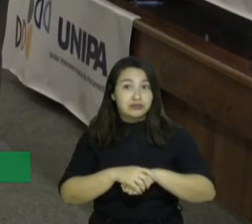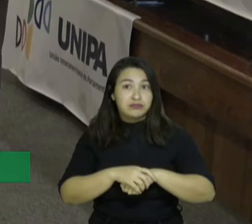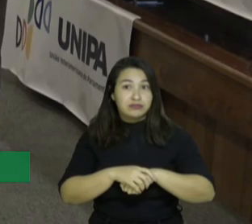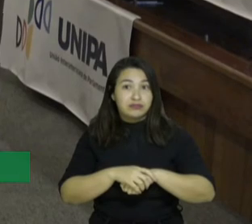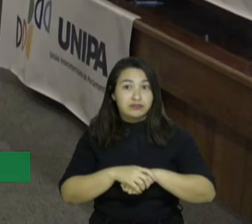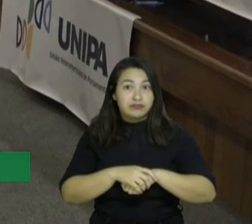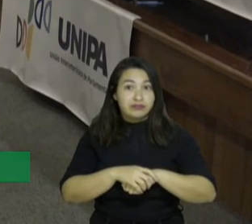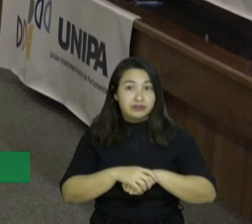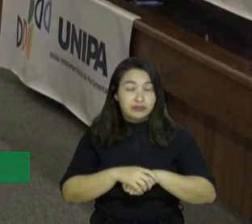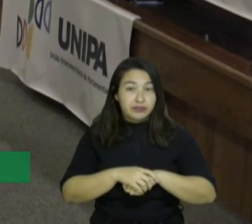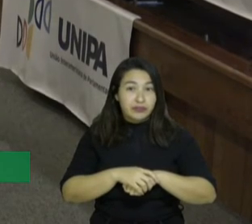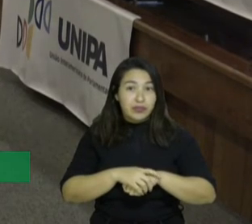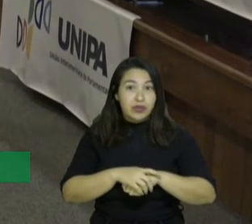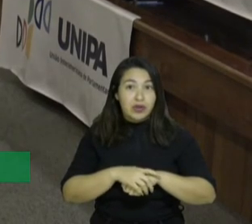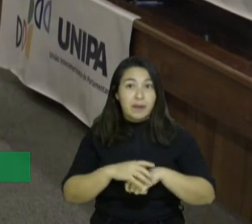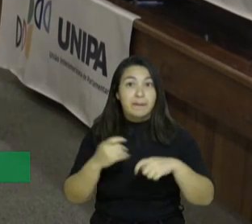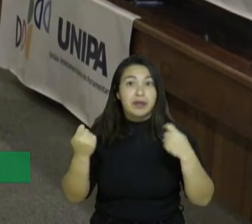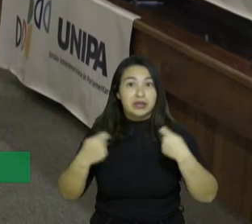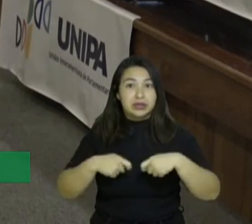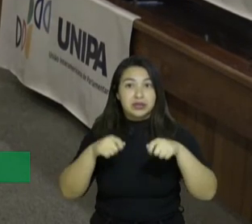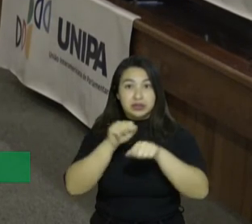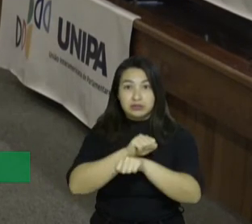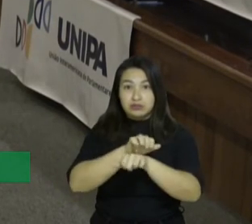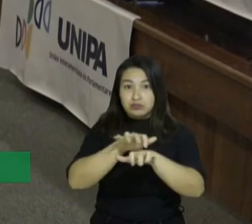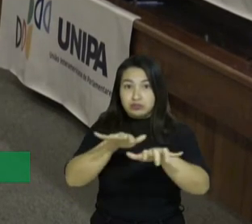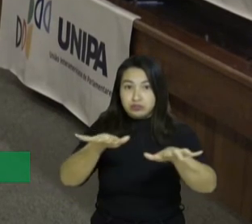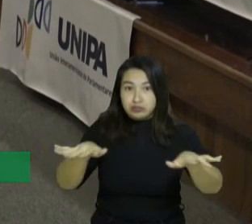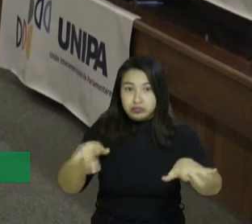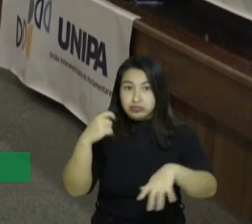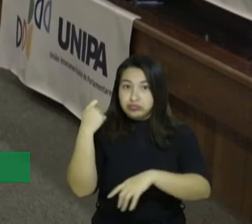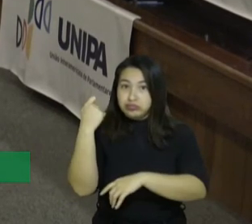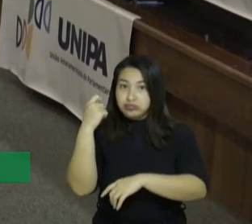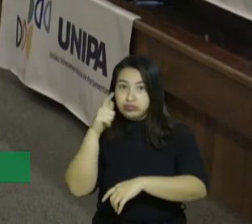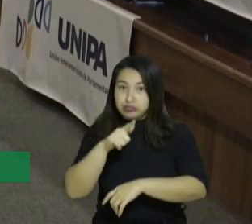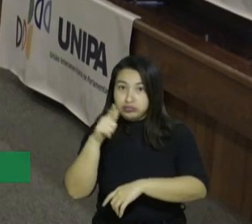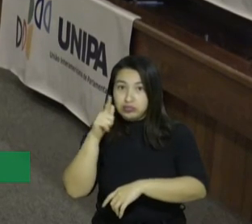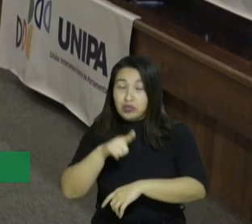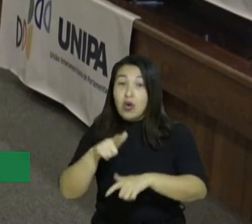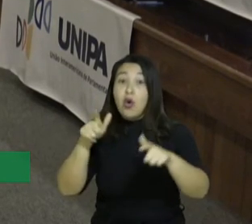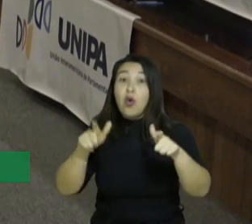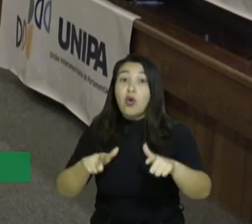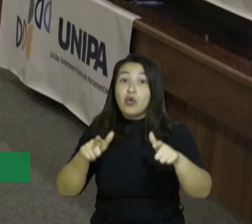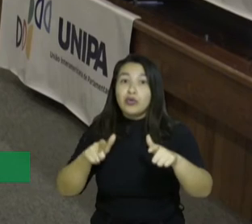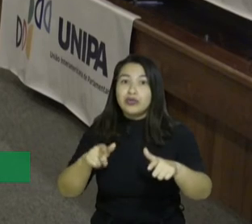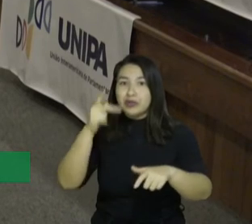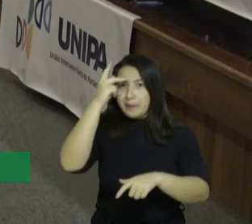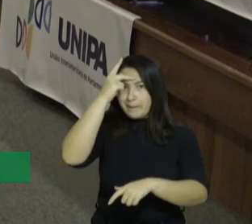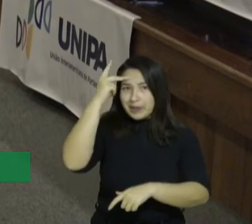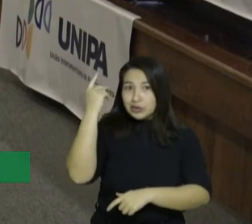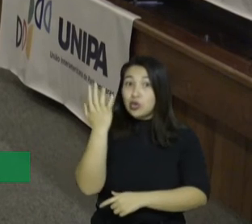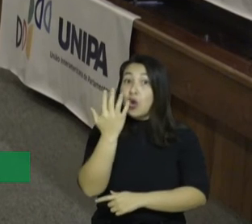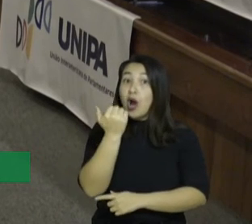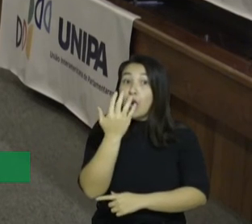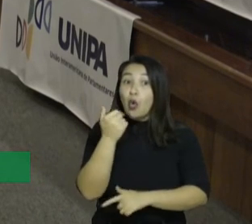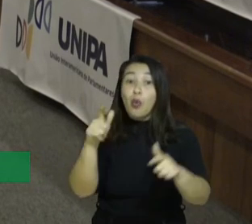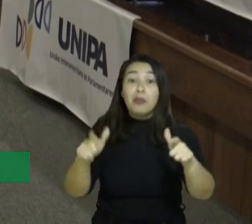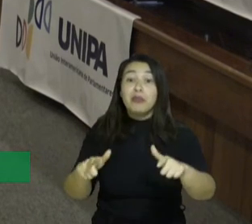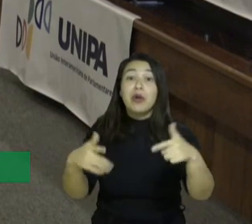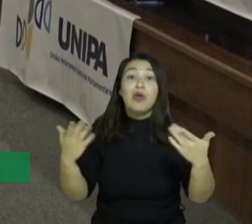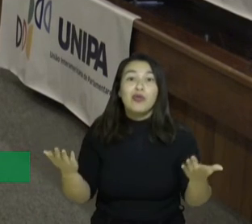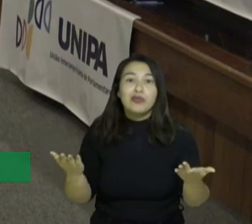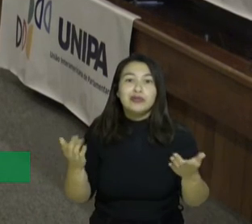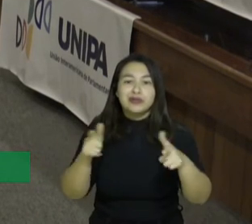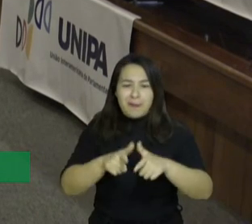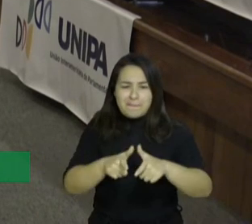mercado nós vamos expandir oportunidades onde tem gente para comer onde vai a